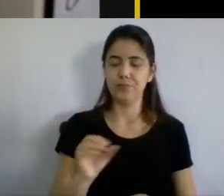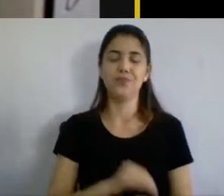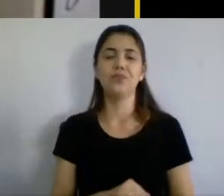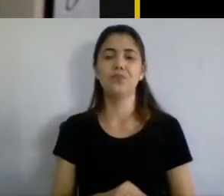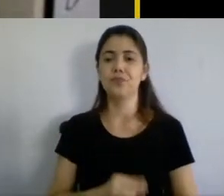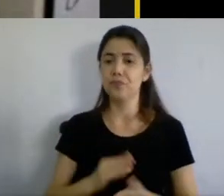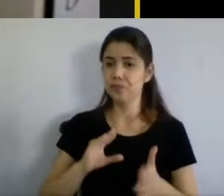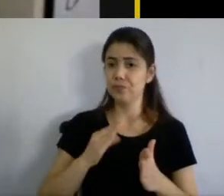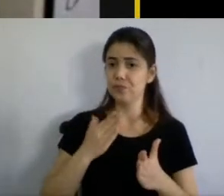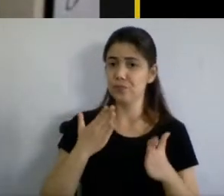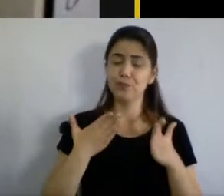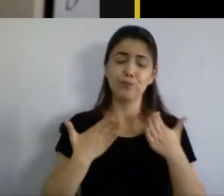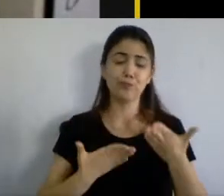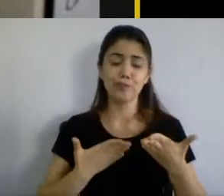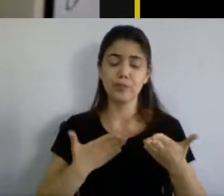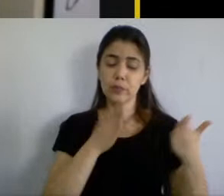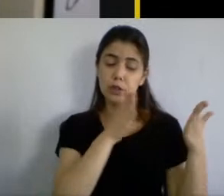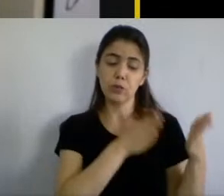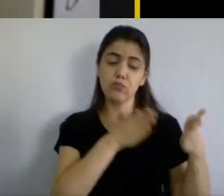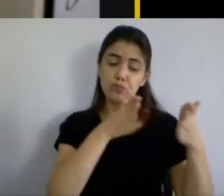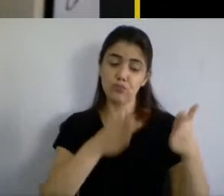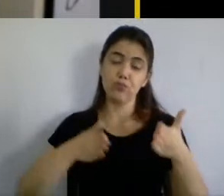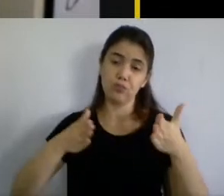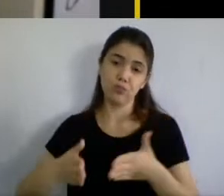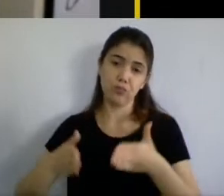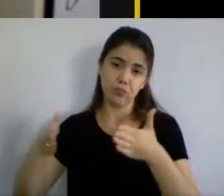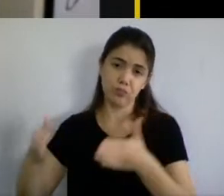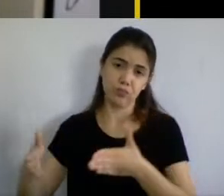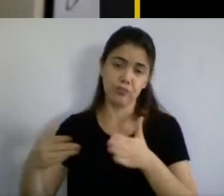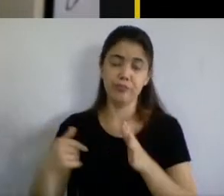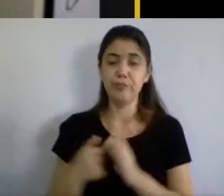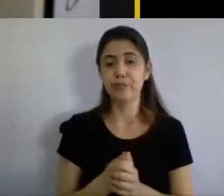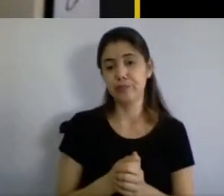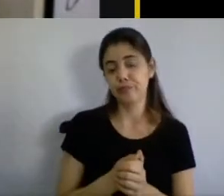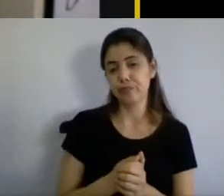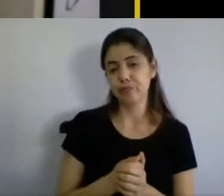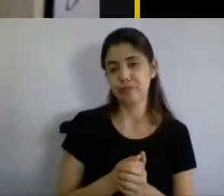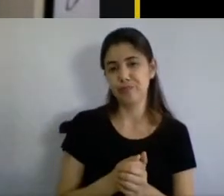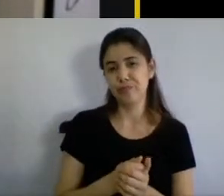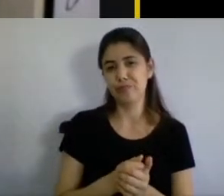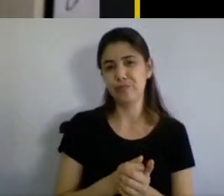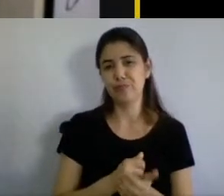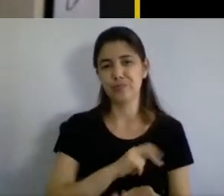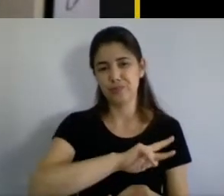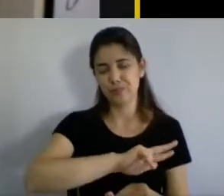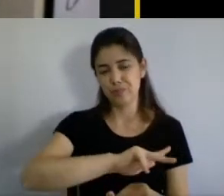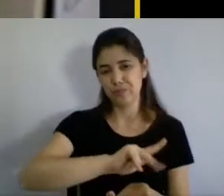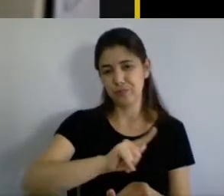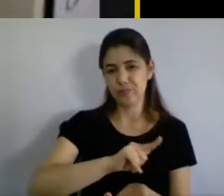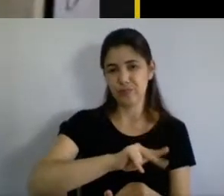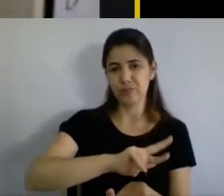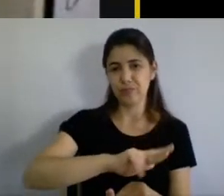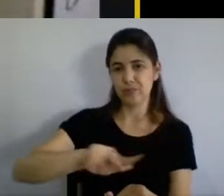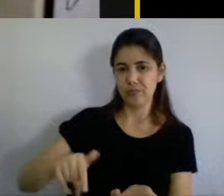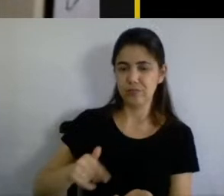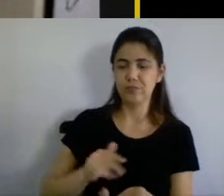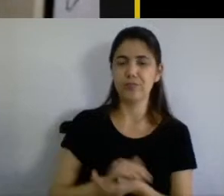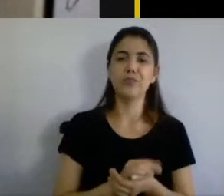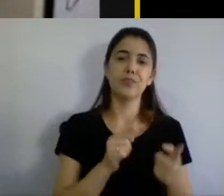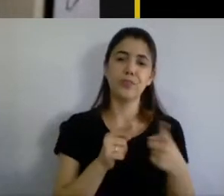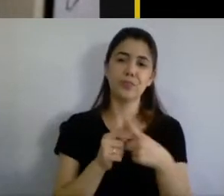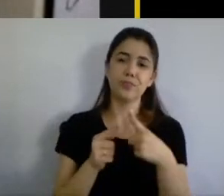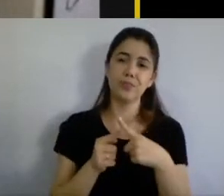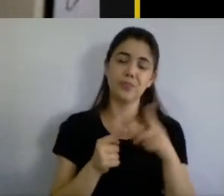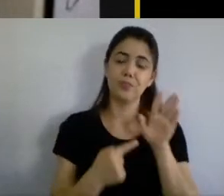deles, o epidítico ou o gênero demonstrativo. 11 lugares comuns. Eu sugiro que